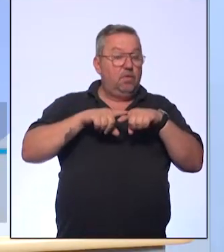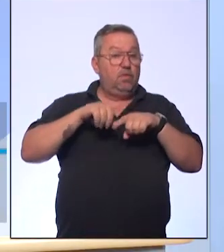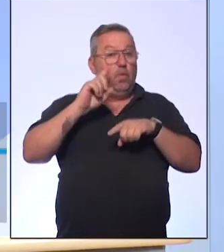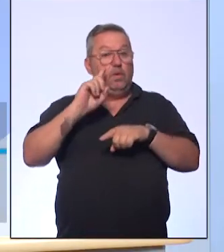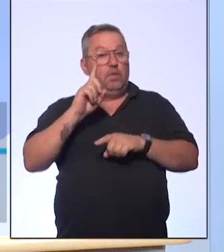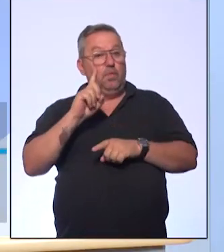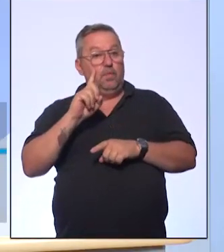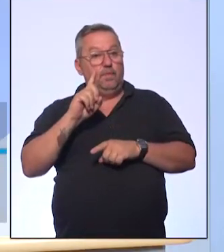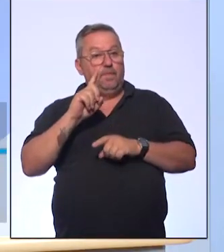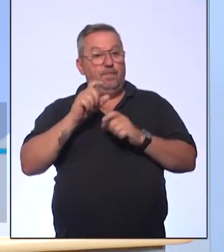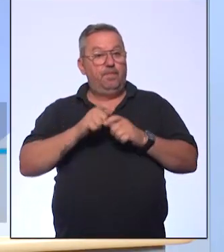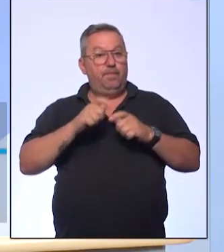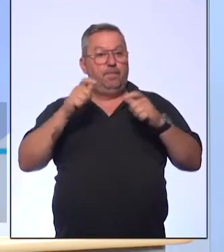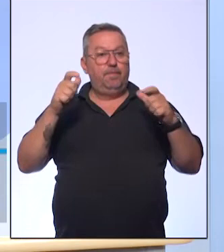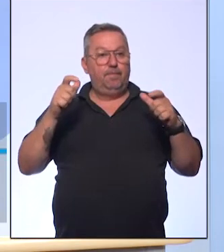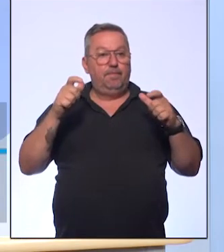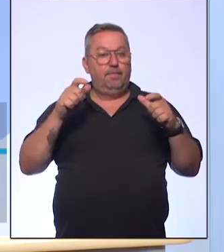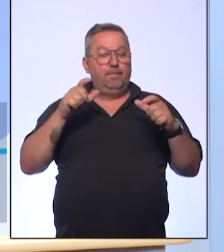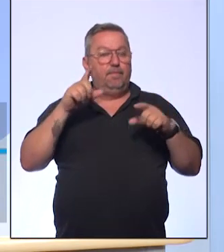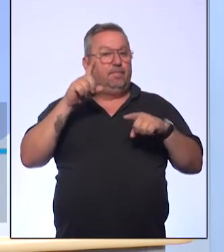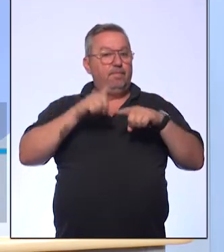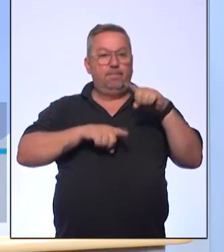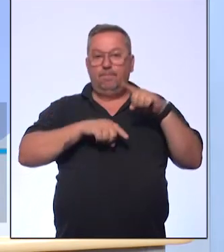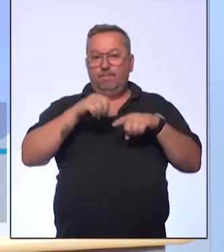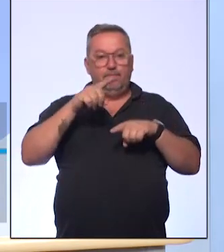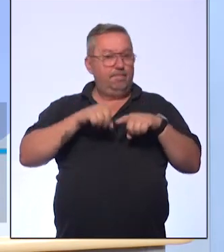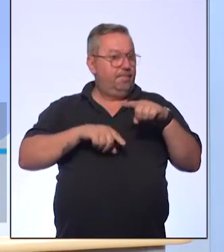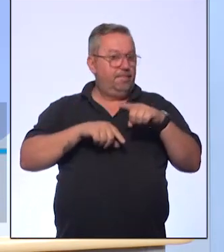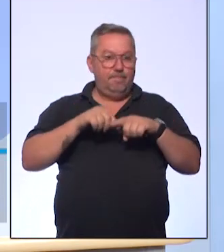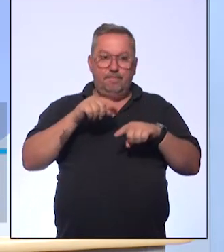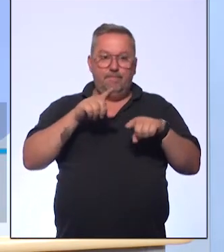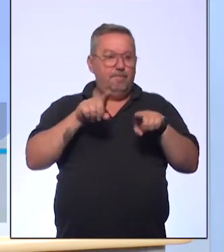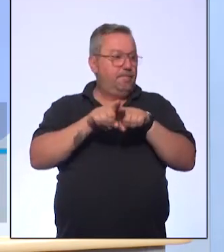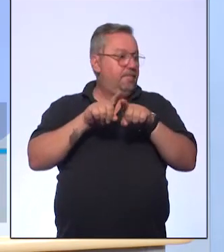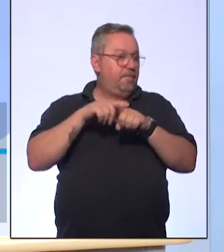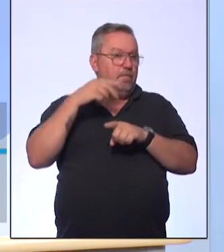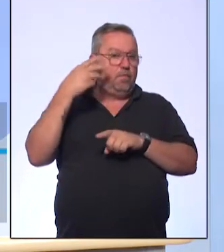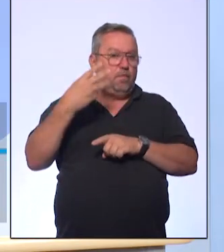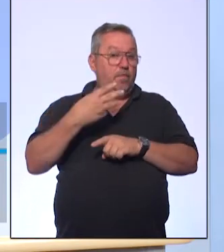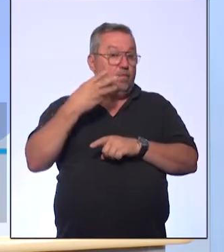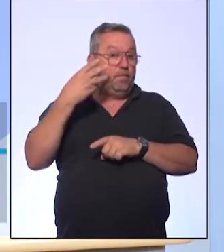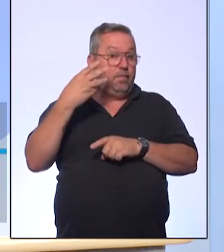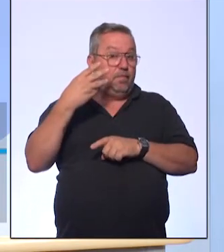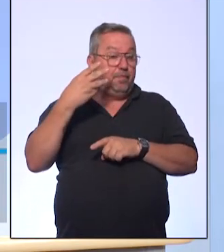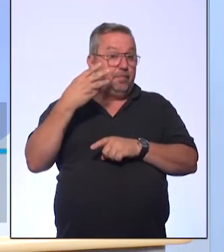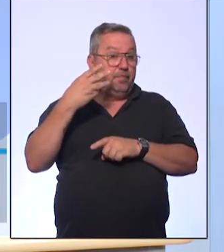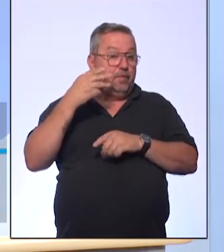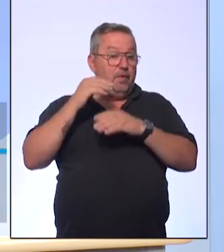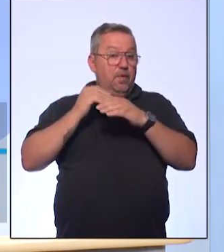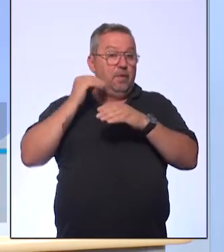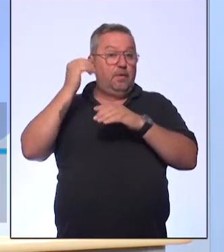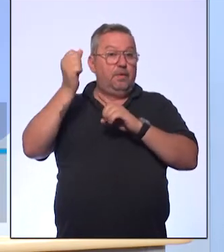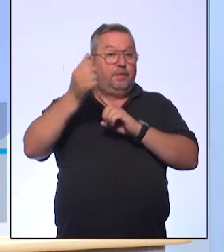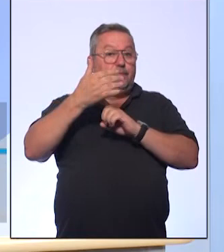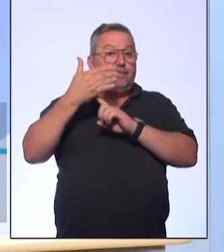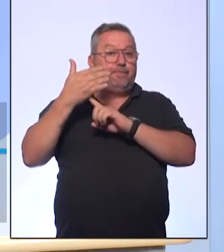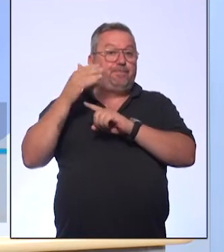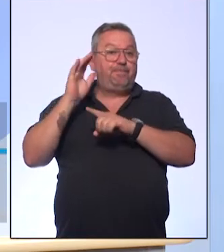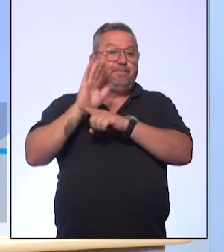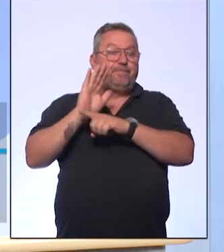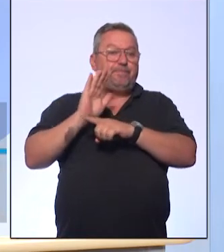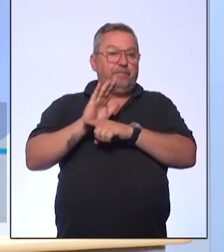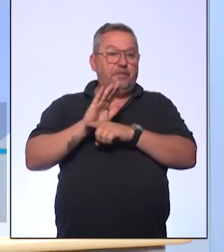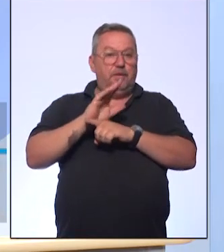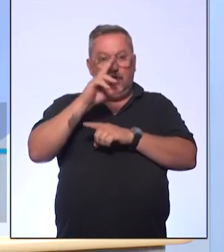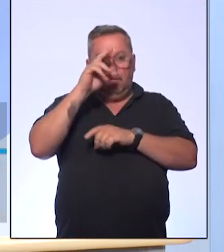imaterial? A maioria colocou imaterial, né? E o terceiro, qual avanço tecnológico contribuiu para a